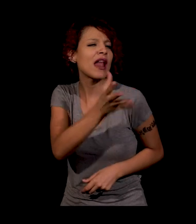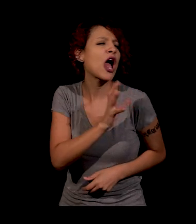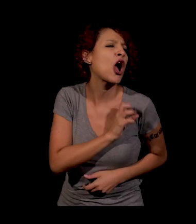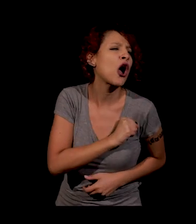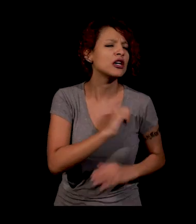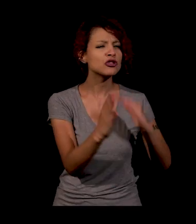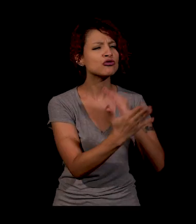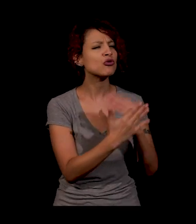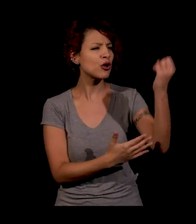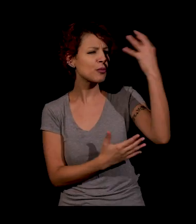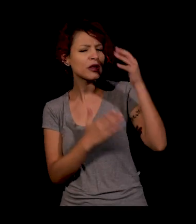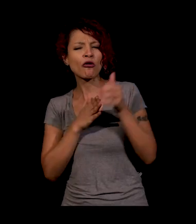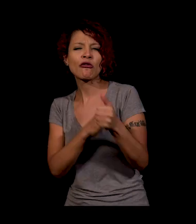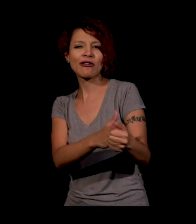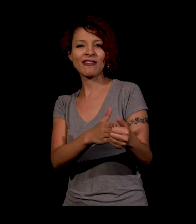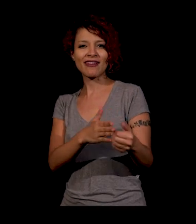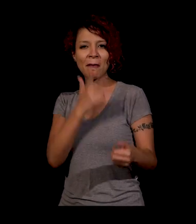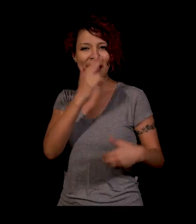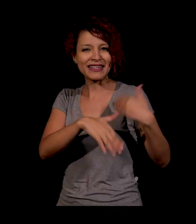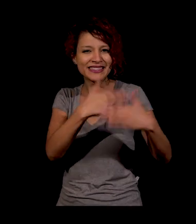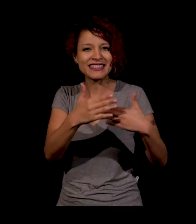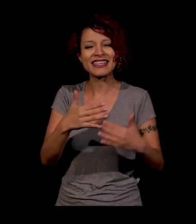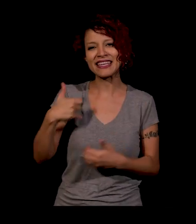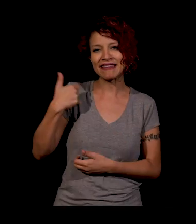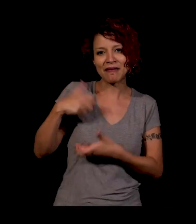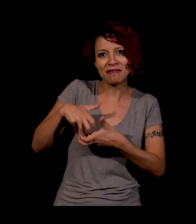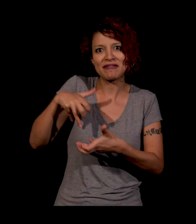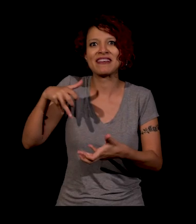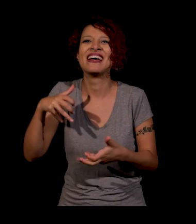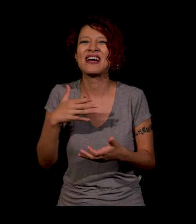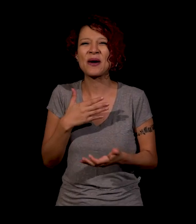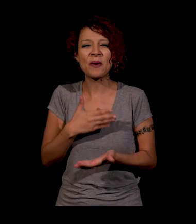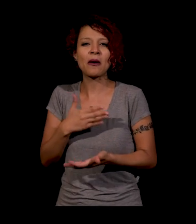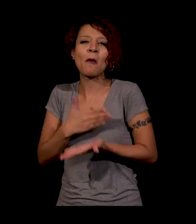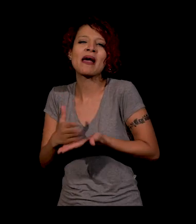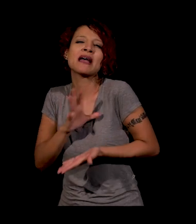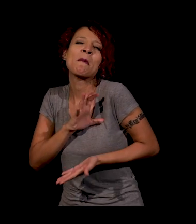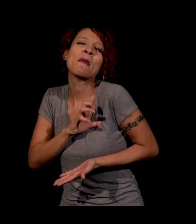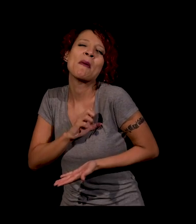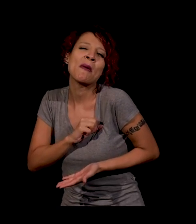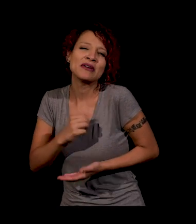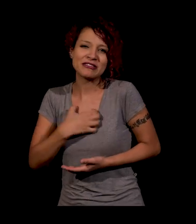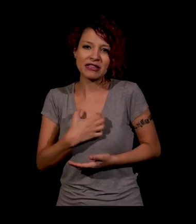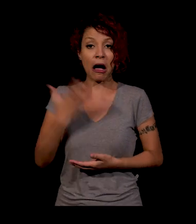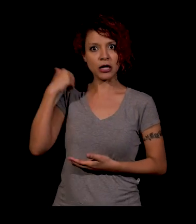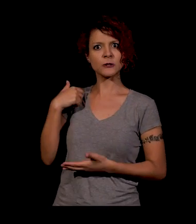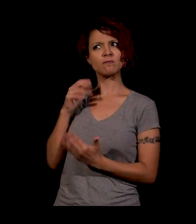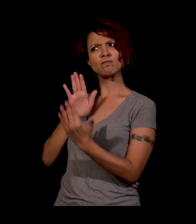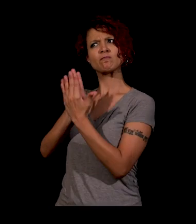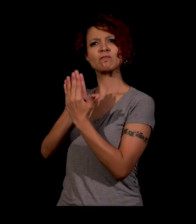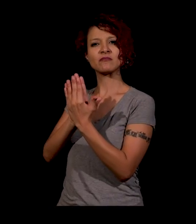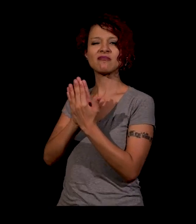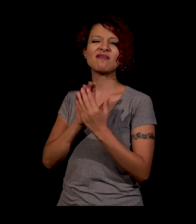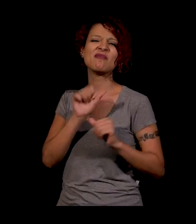iluminaram em alguma coisa. Tô ficando velha, né? Tô amorosa. Era mais combativa antes. Eu acho que é das melhores coisas